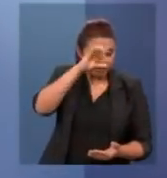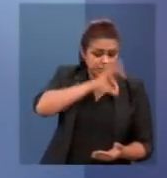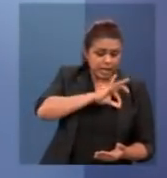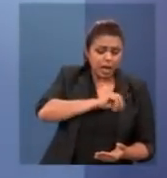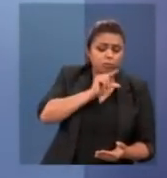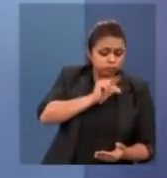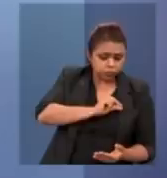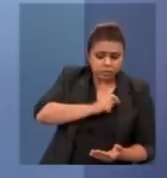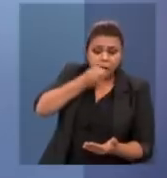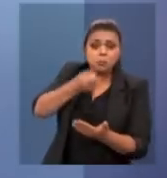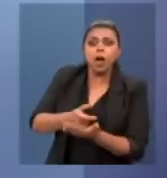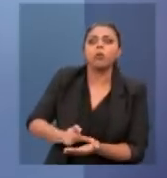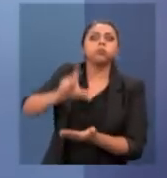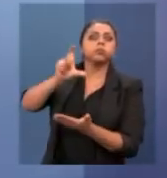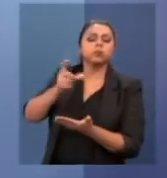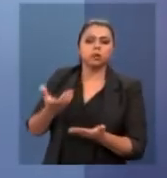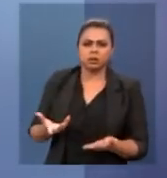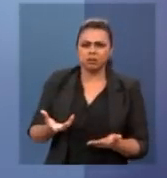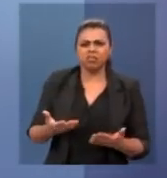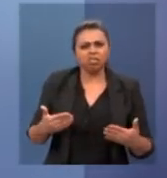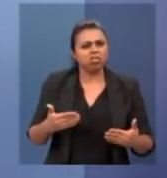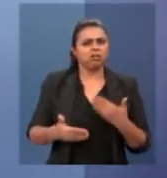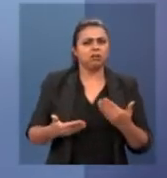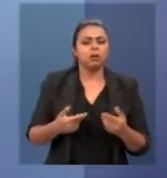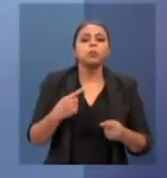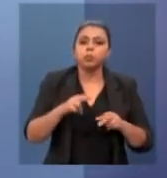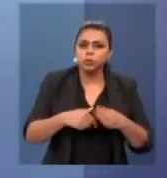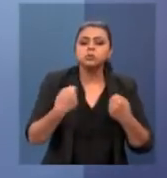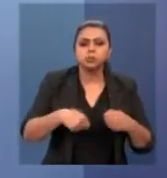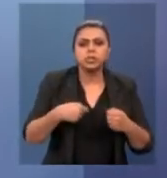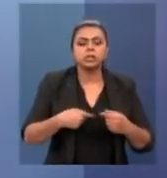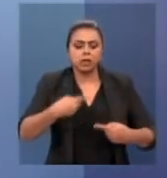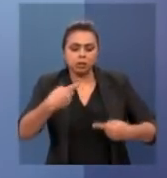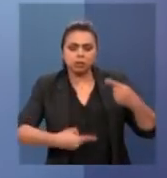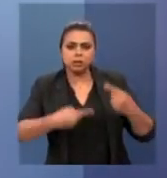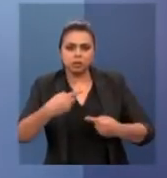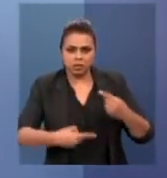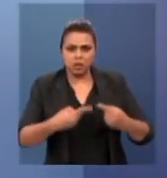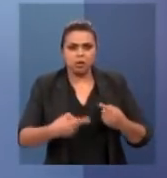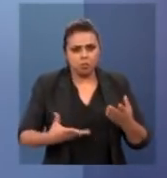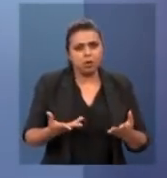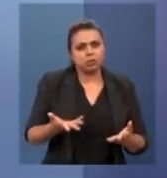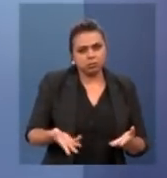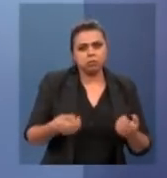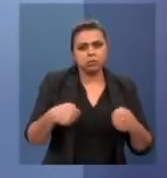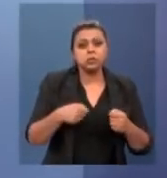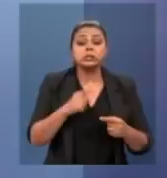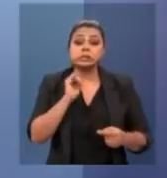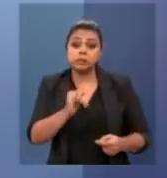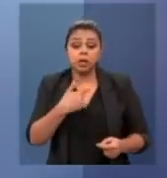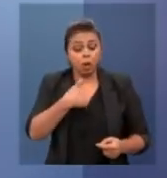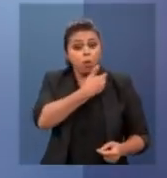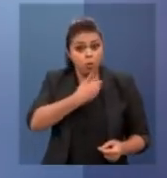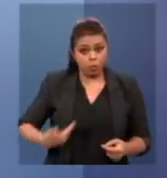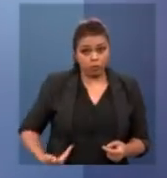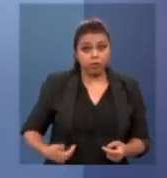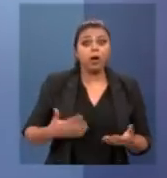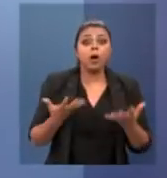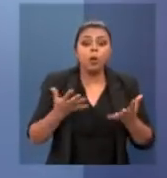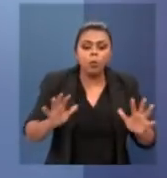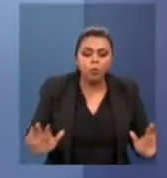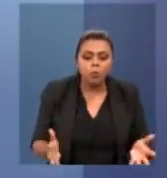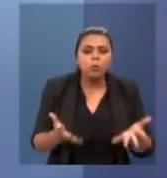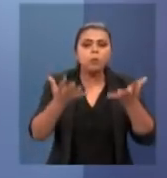é importante que a gente dê bata no congresso nacional é se eu tiver o portal do governo do estado eu quero incentivar